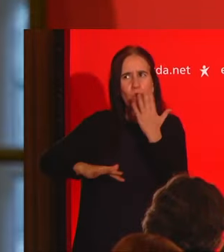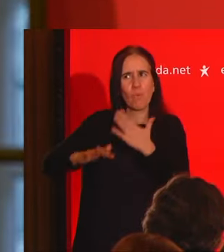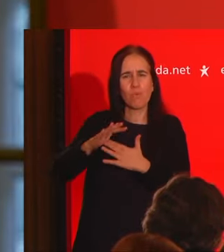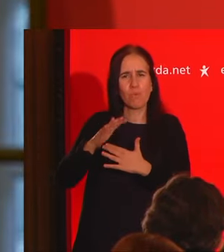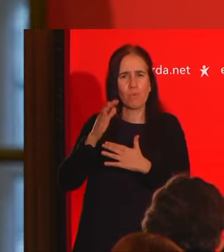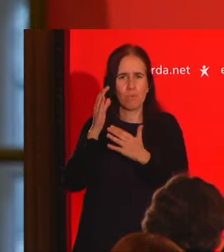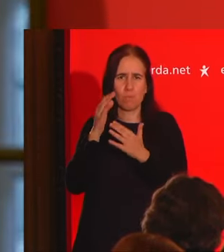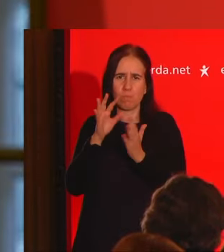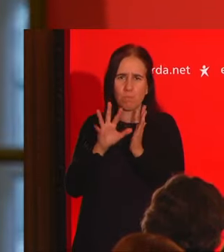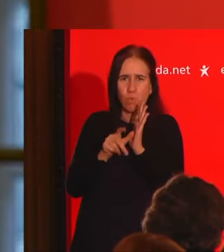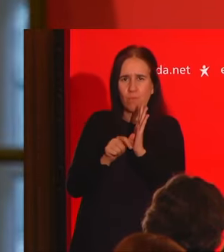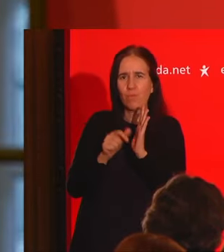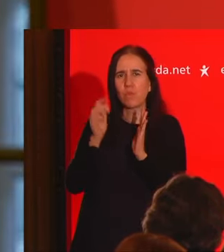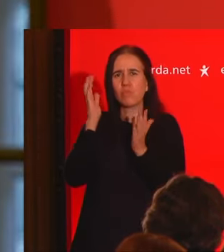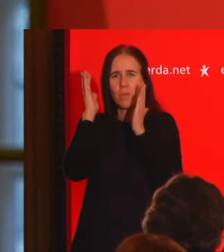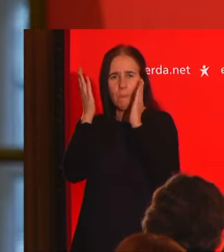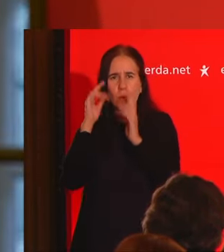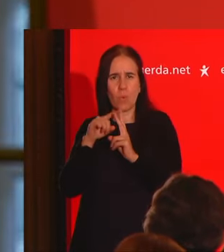de um shampoo?